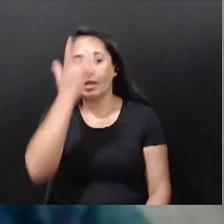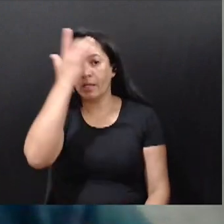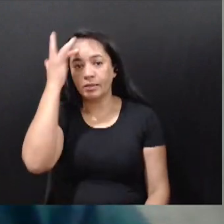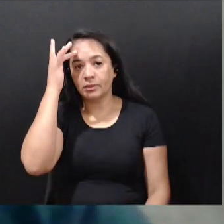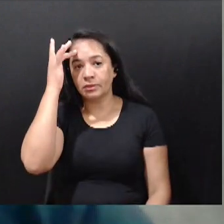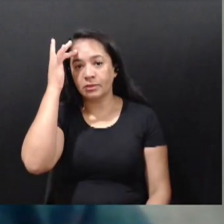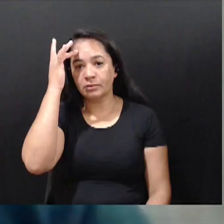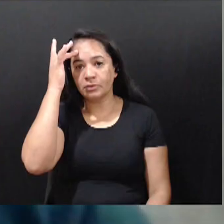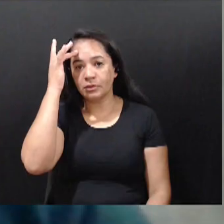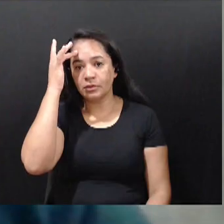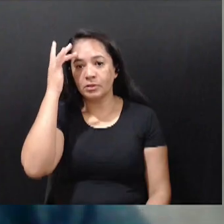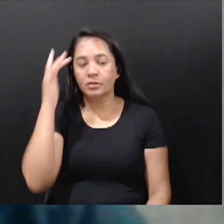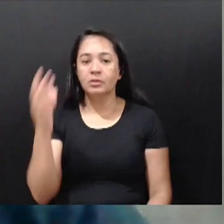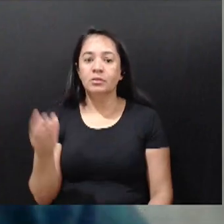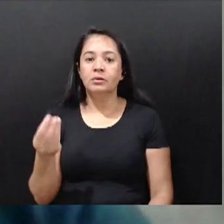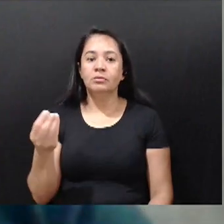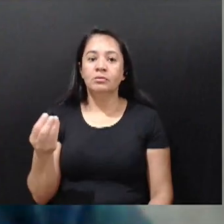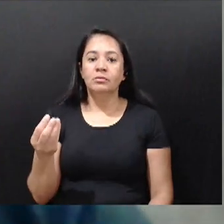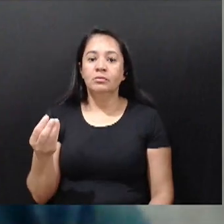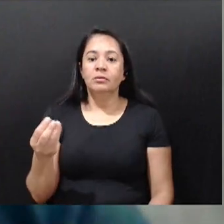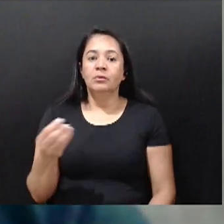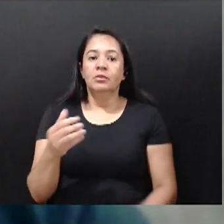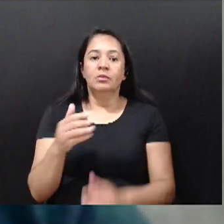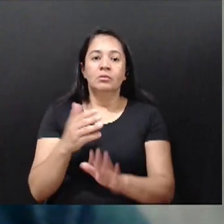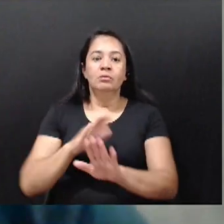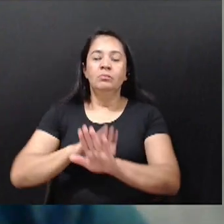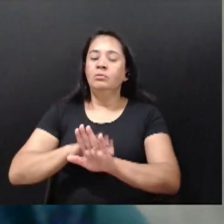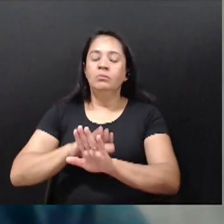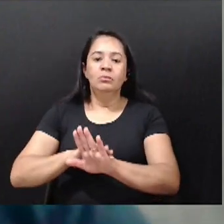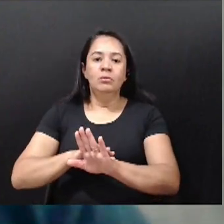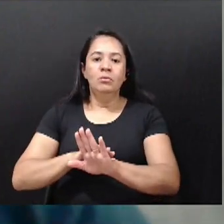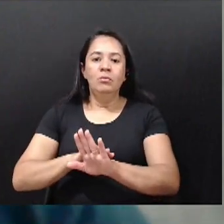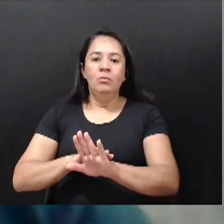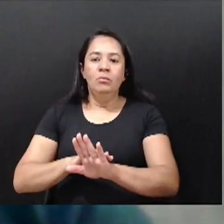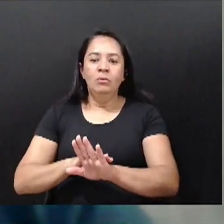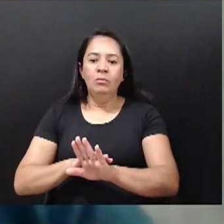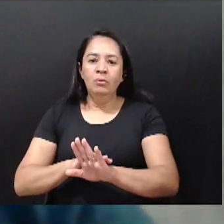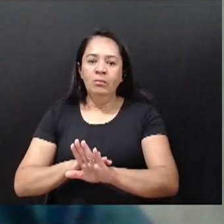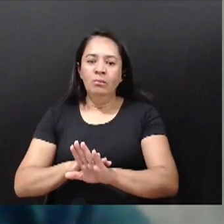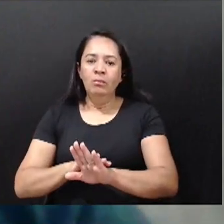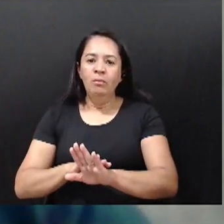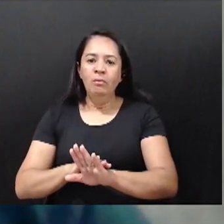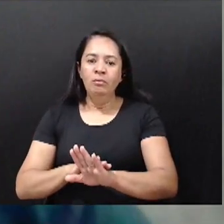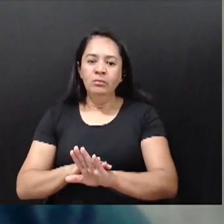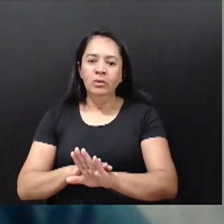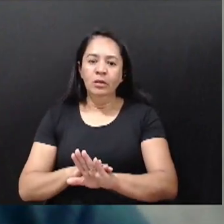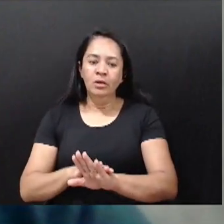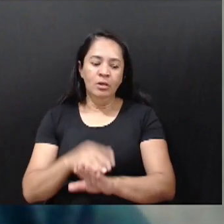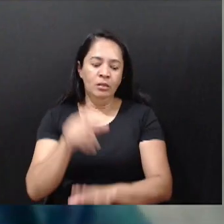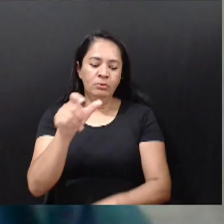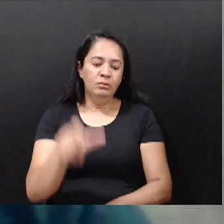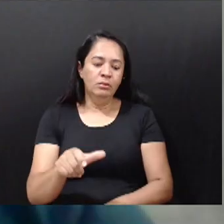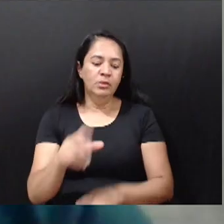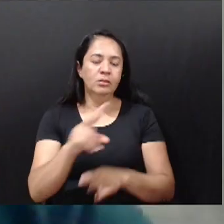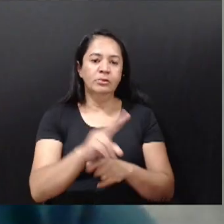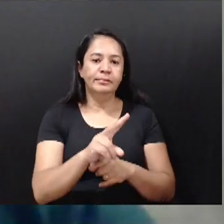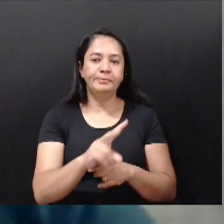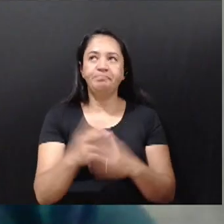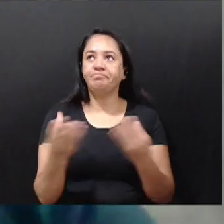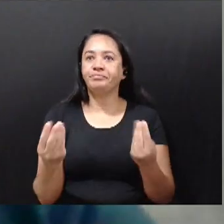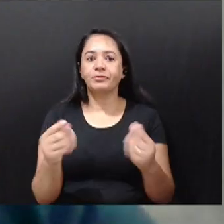ficando no anonimato, né, acabam não sendo ali, não tendo ali a